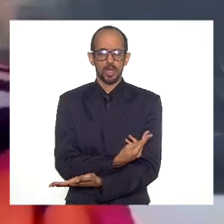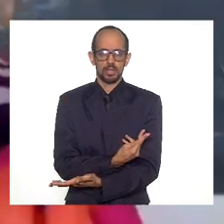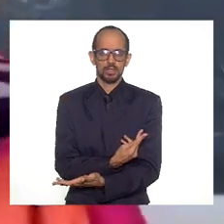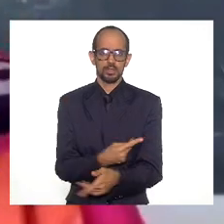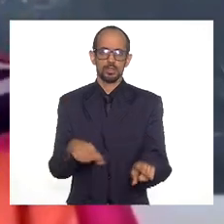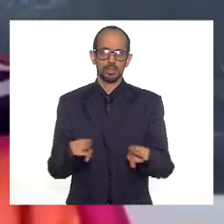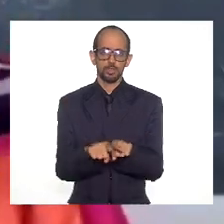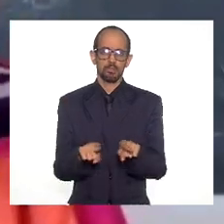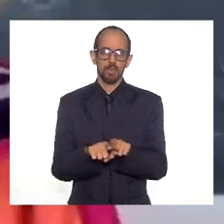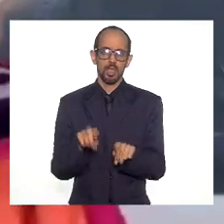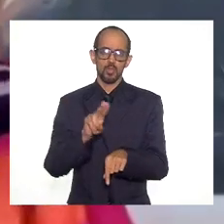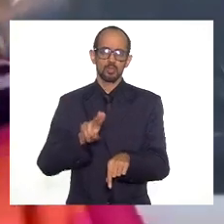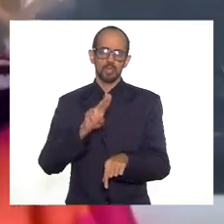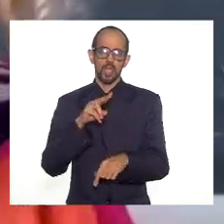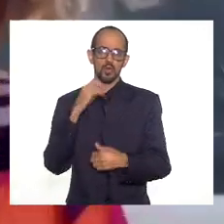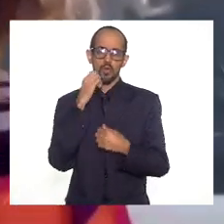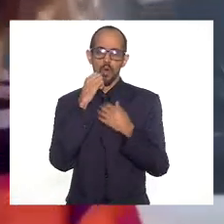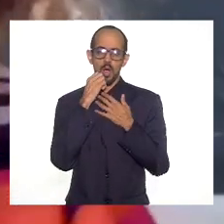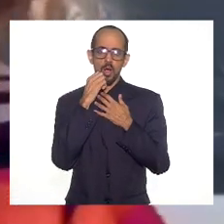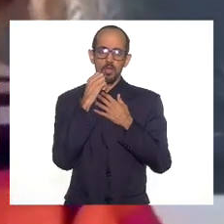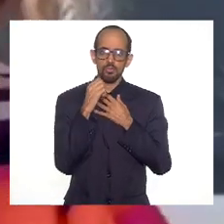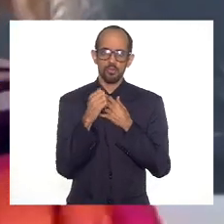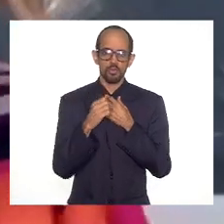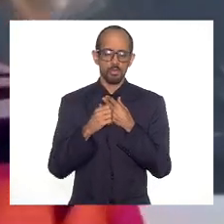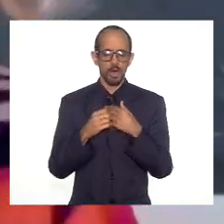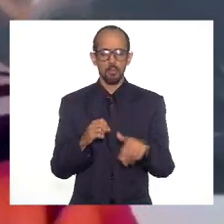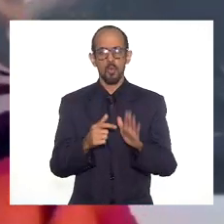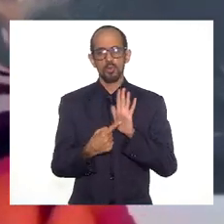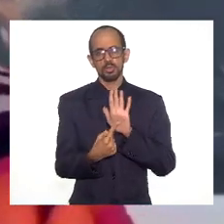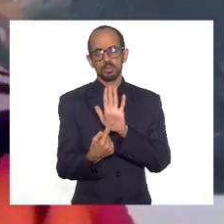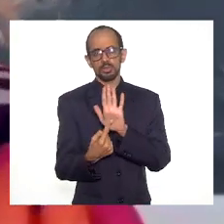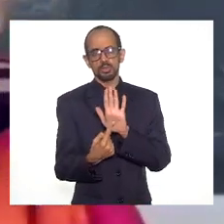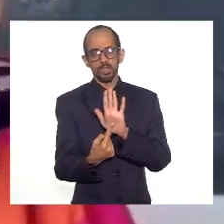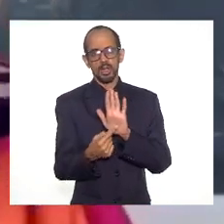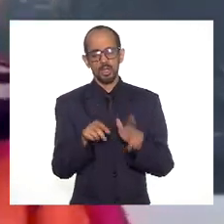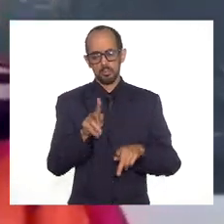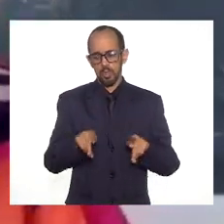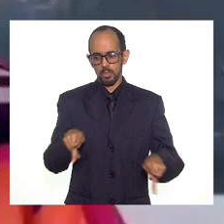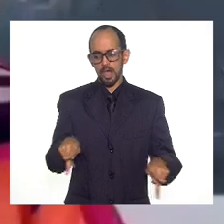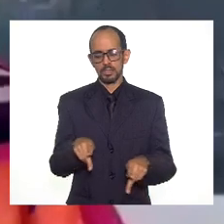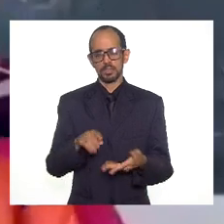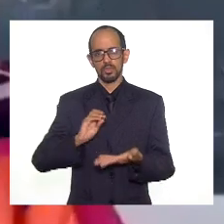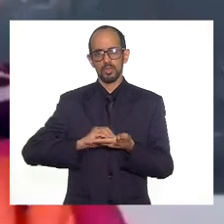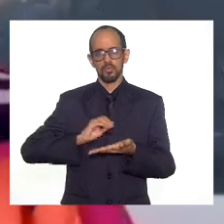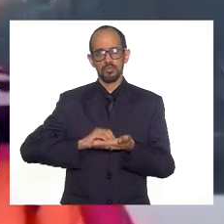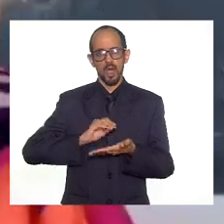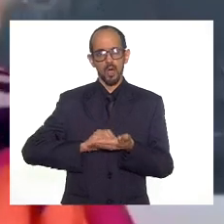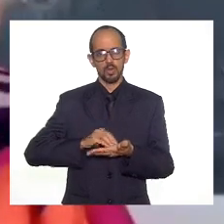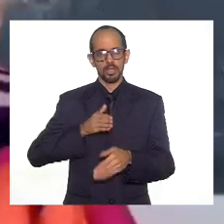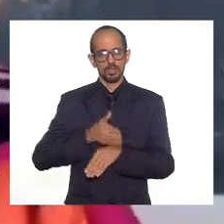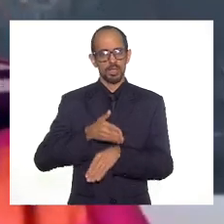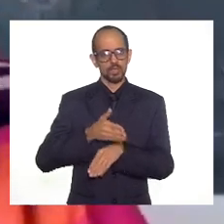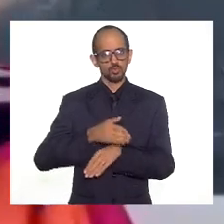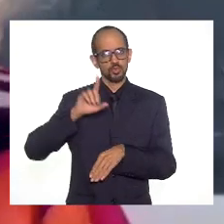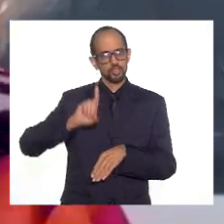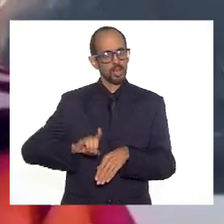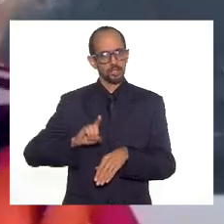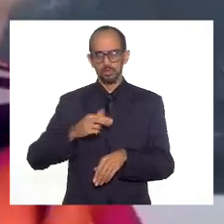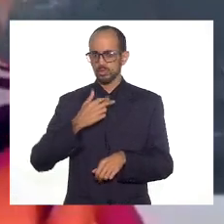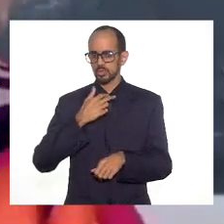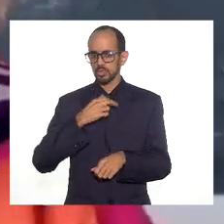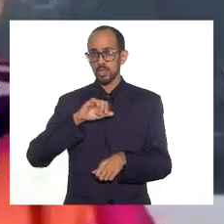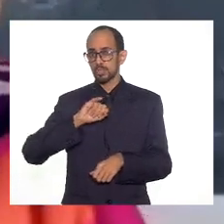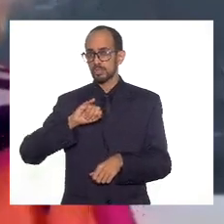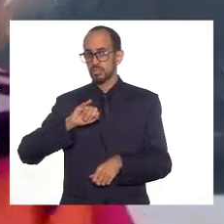o óbvio para dizer que a população que é mais impactada pela falta de direitos, ela não deve ser criminalizada. DJ não